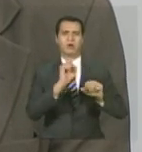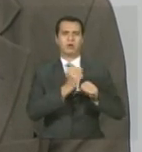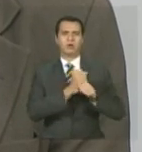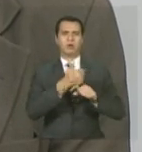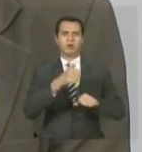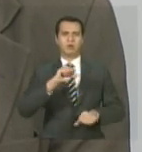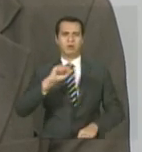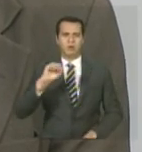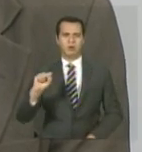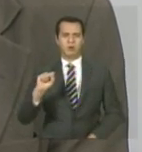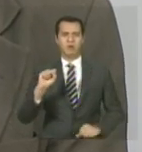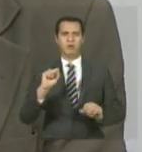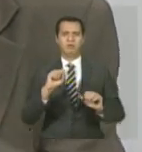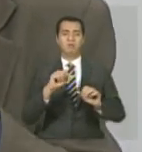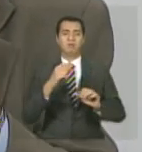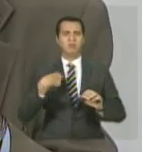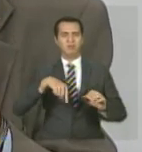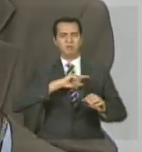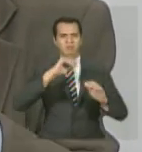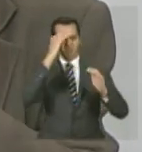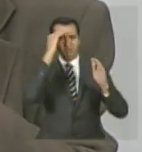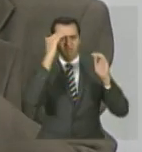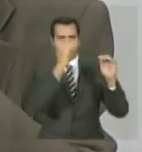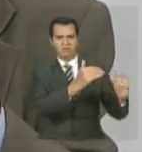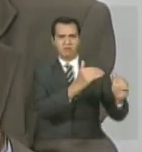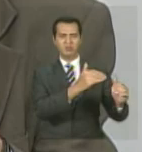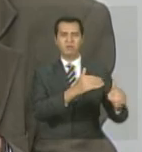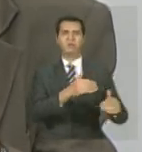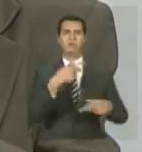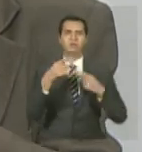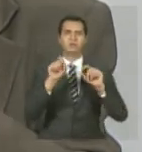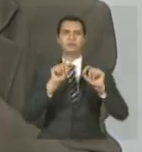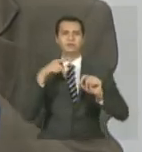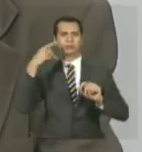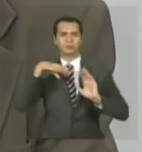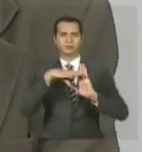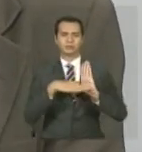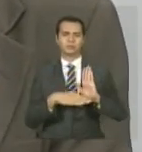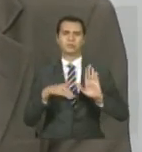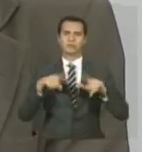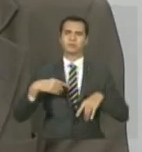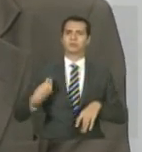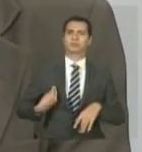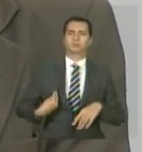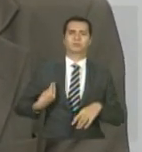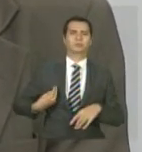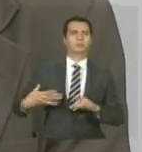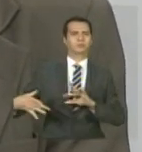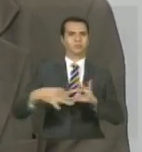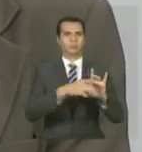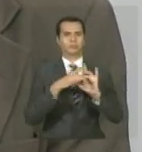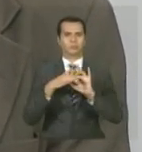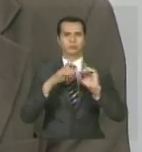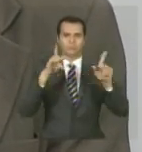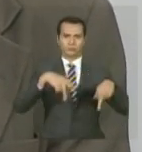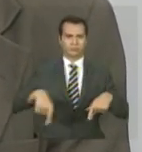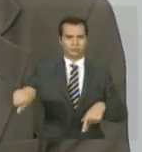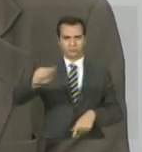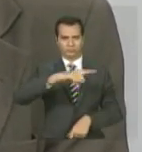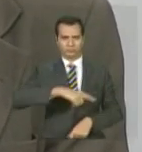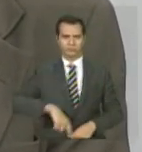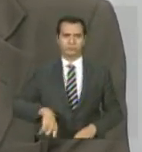pública, ela é através de sistemas, ela é descentralizada e ela é participativa, sobretudo com